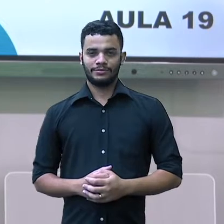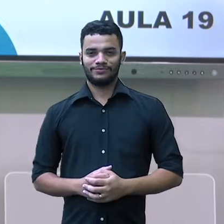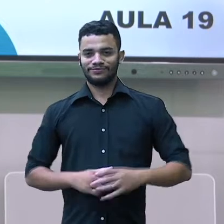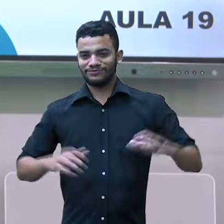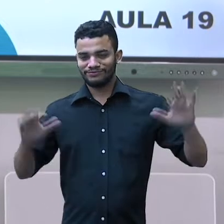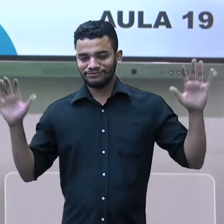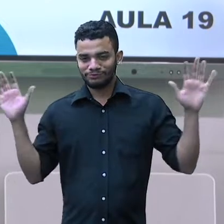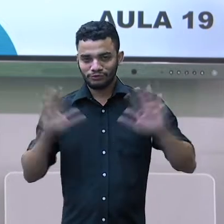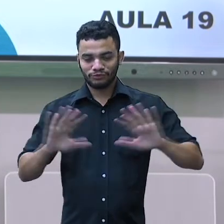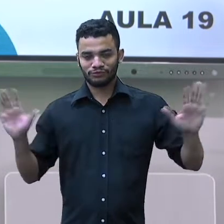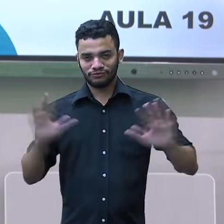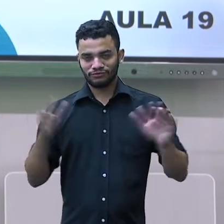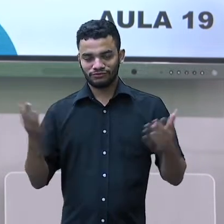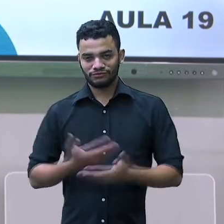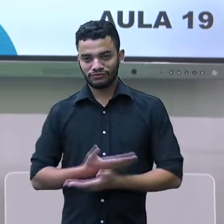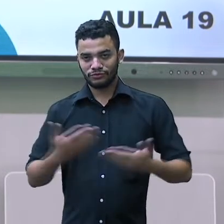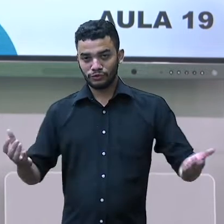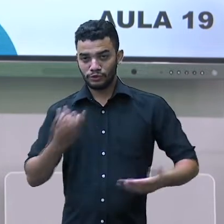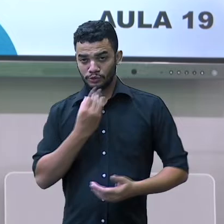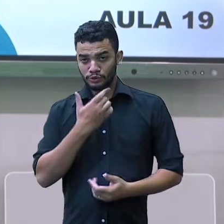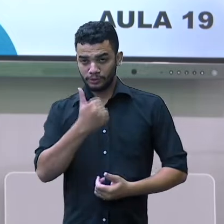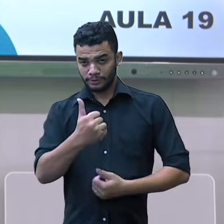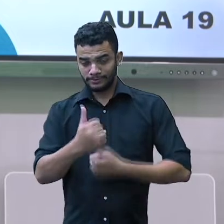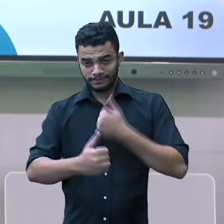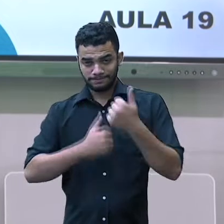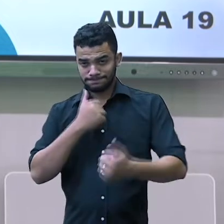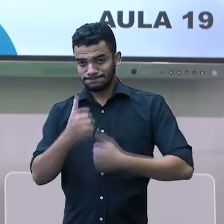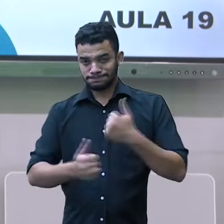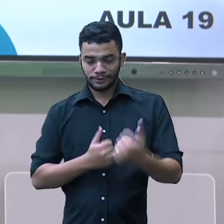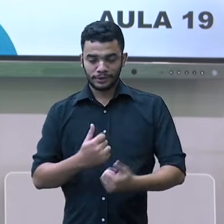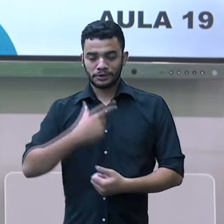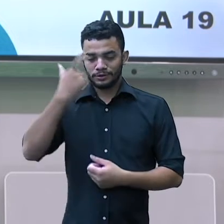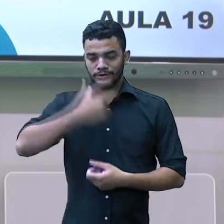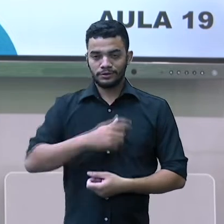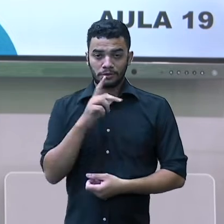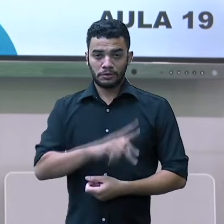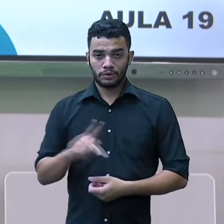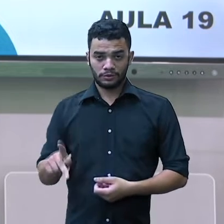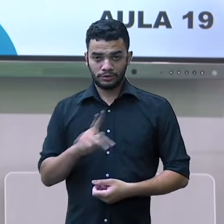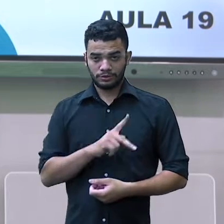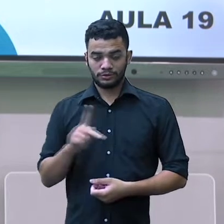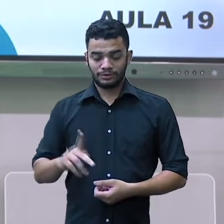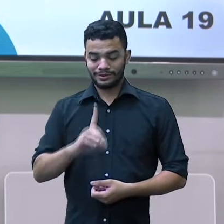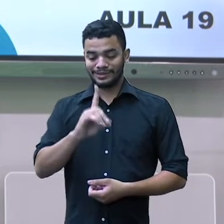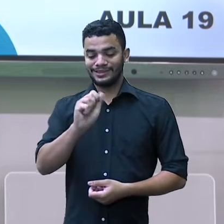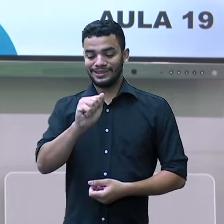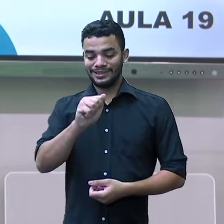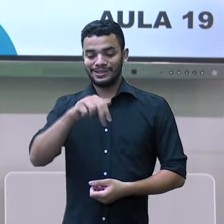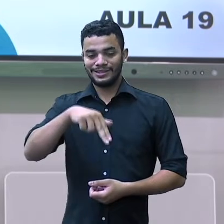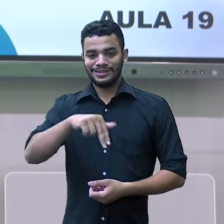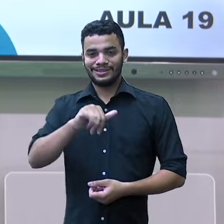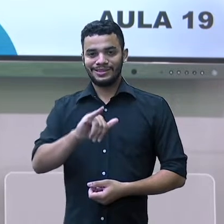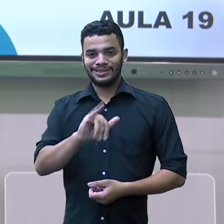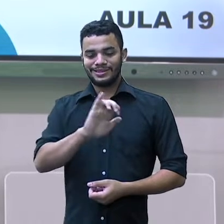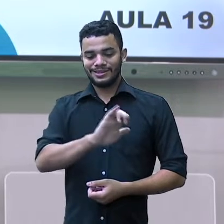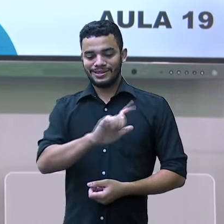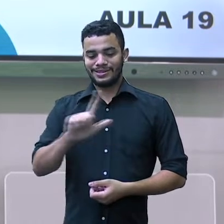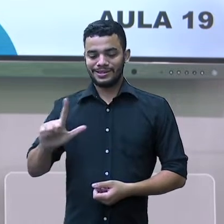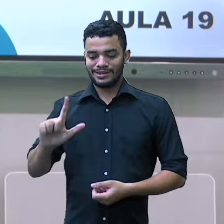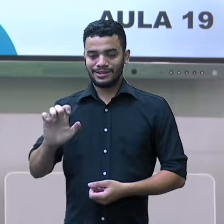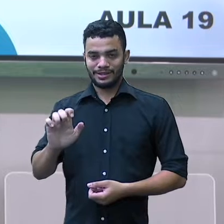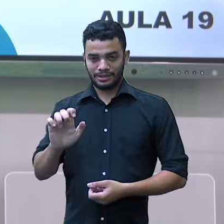Fala galera, tudo bem com vocês? Eu sou a professora Daniele Cristine e vamos juntos estudar o componente curricular